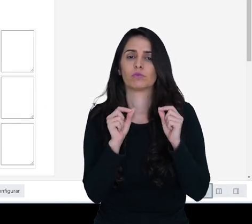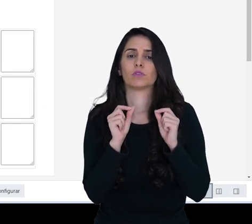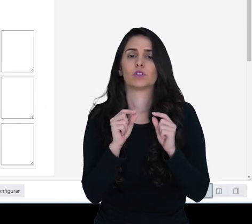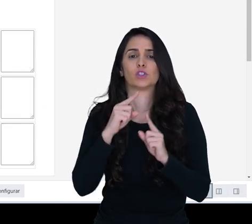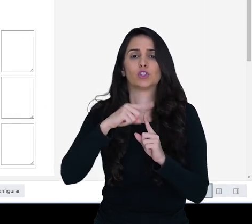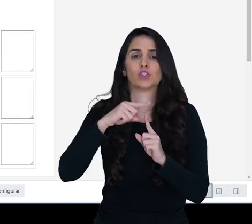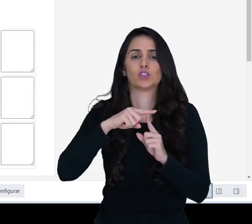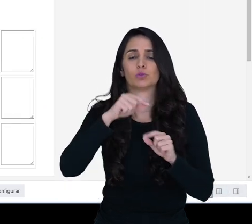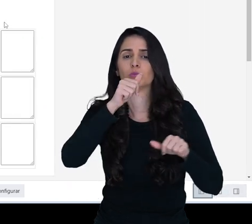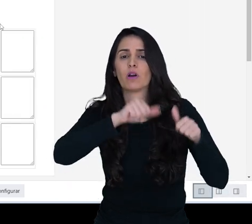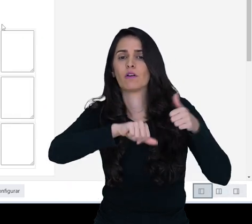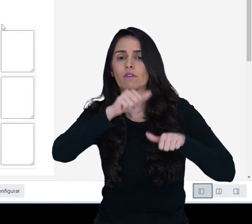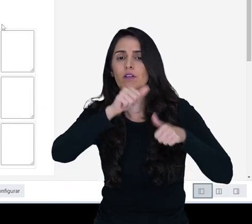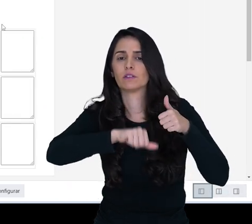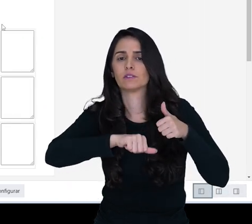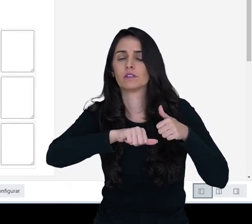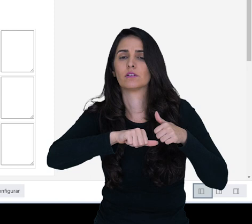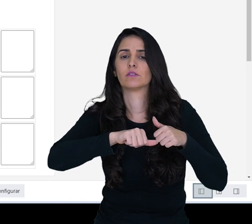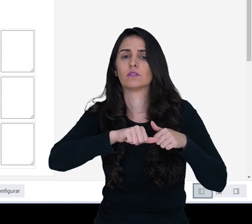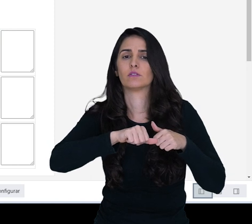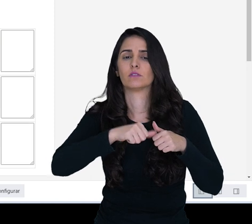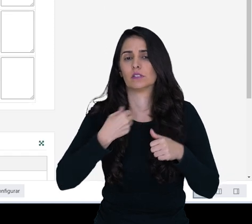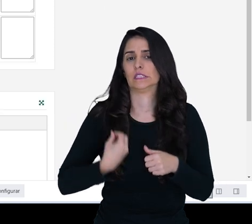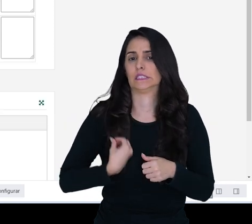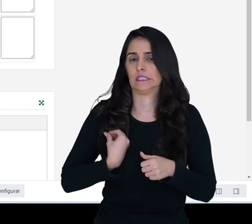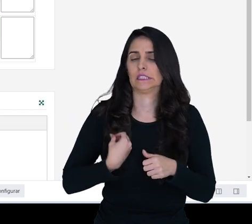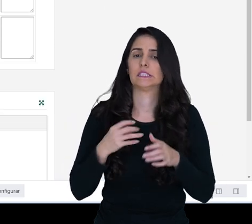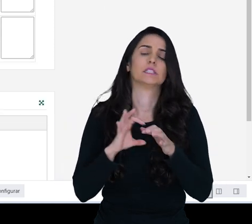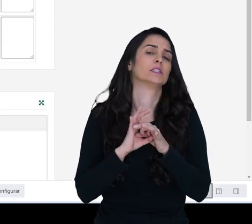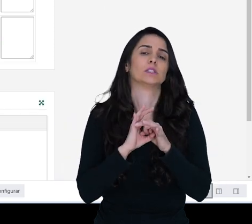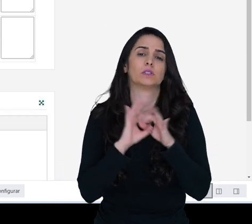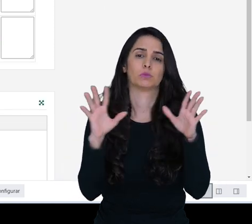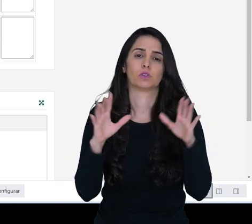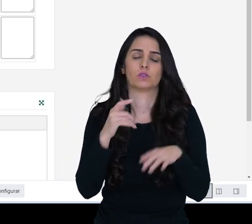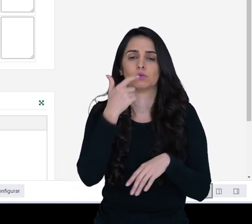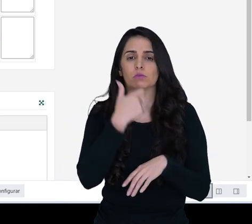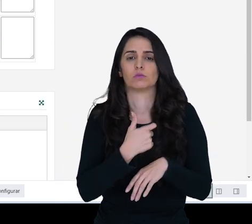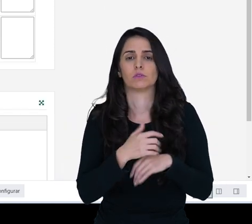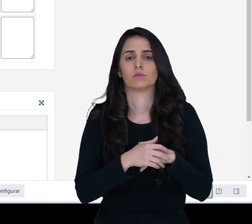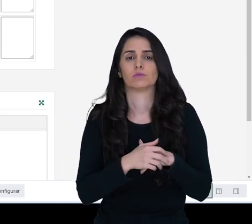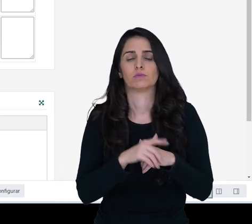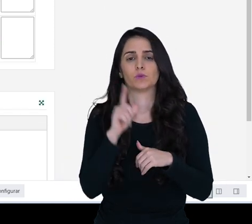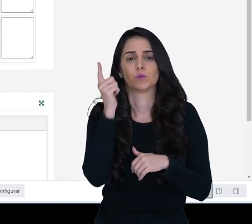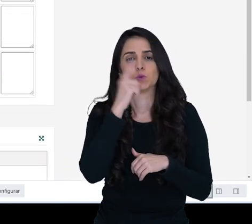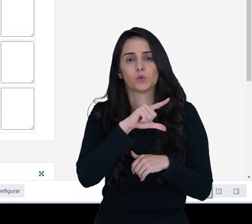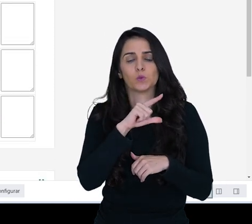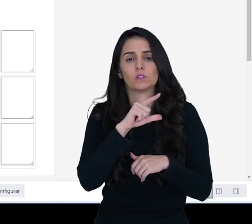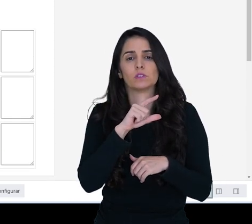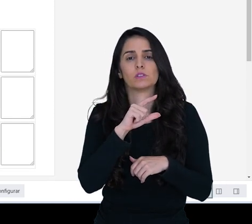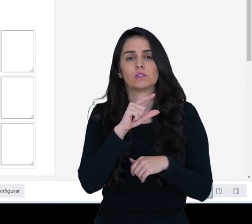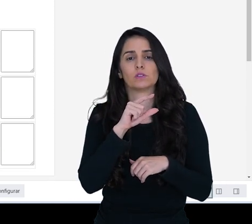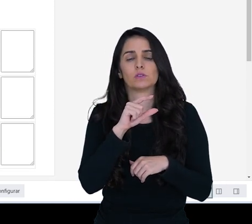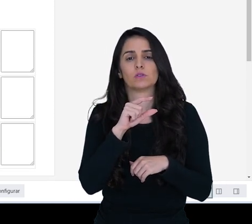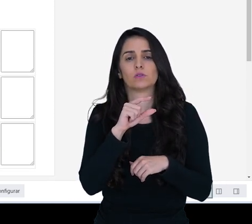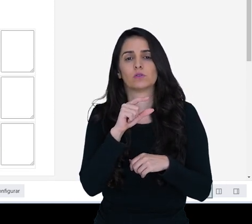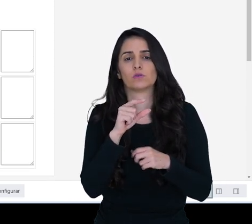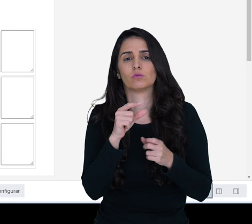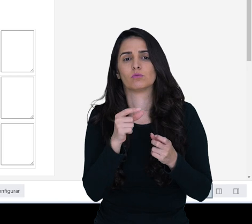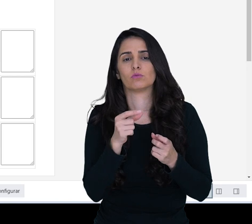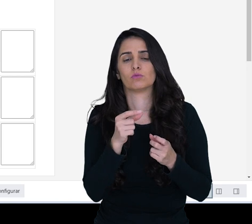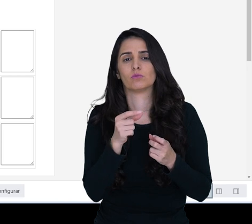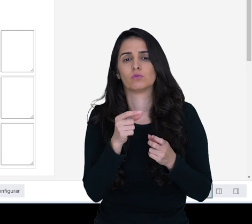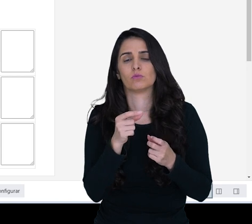que esta forma de avaliação está aqui disponível para mim e eu consigo visualizar